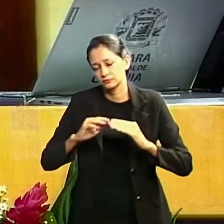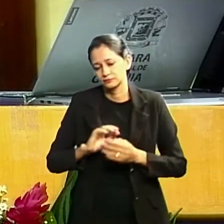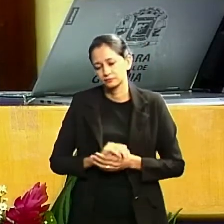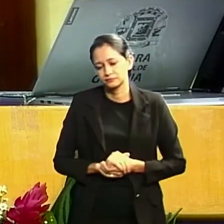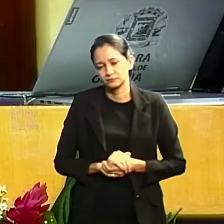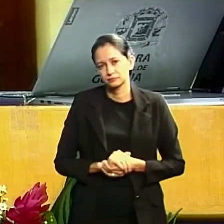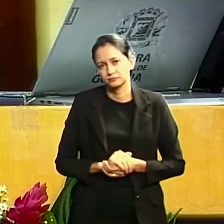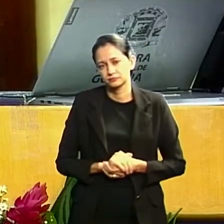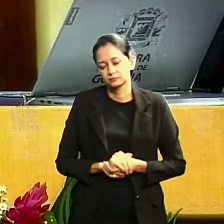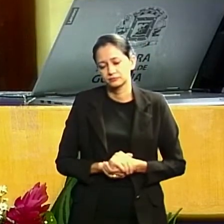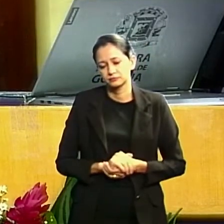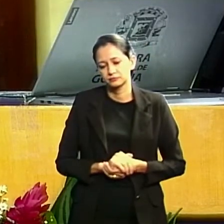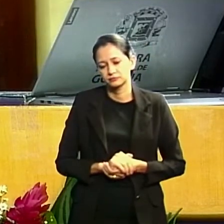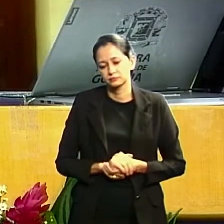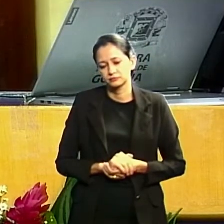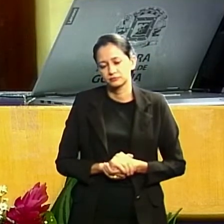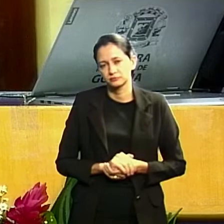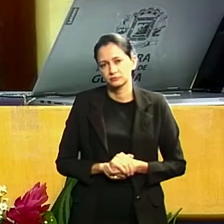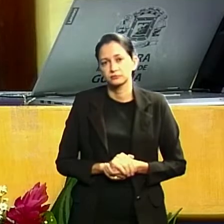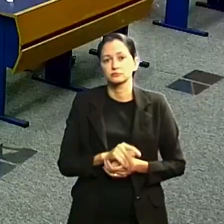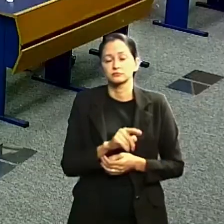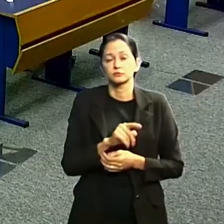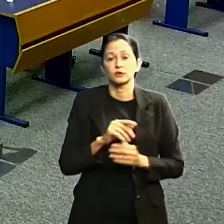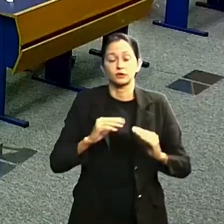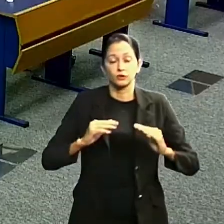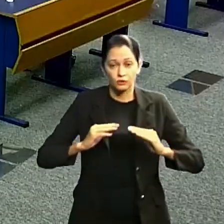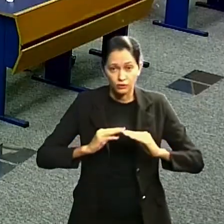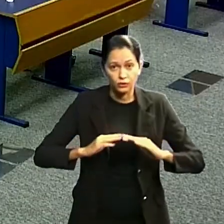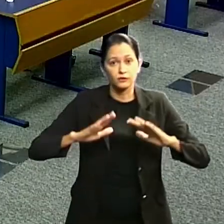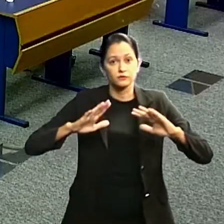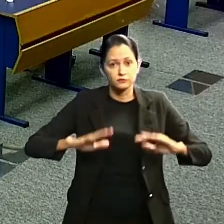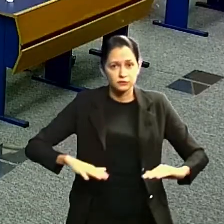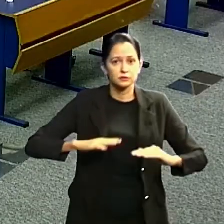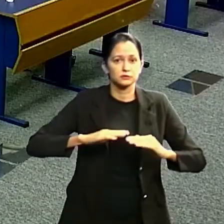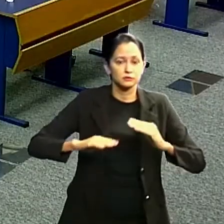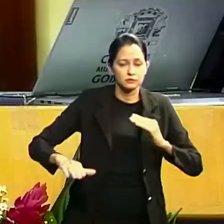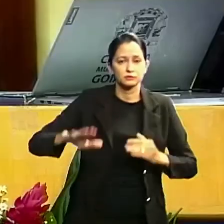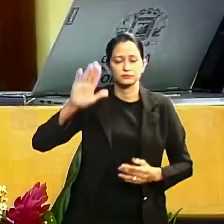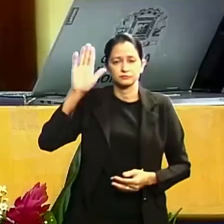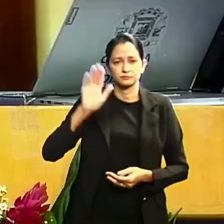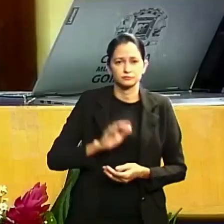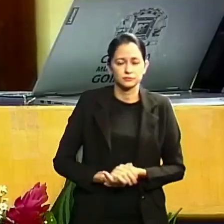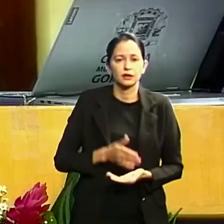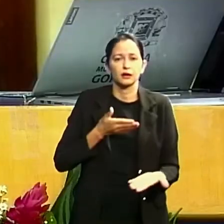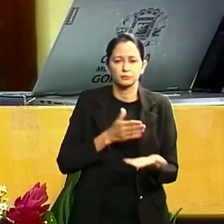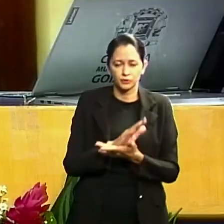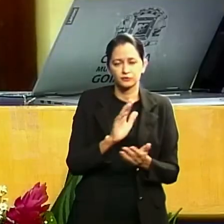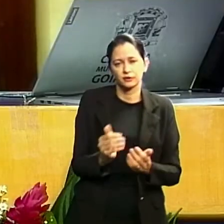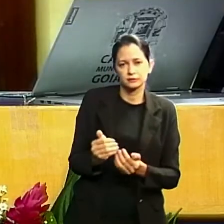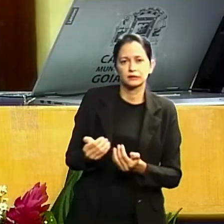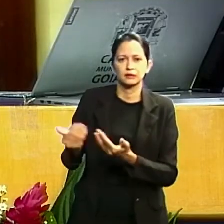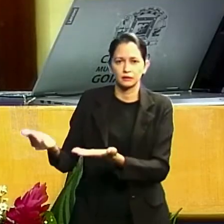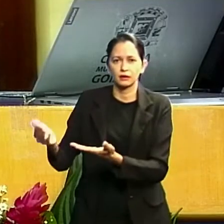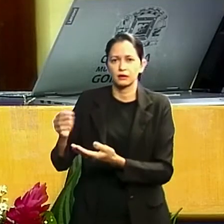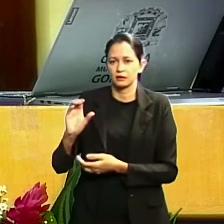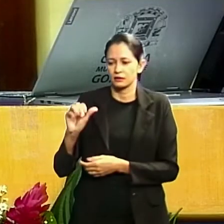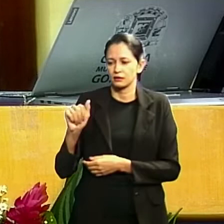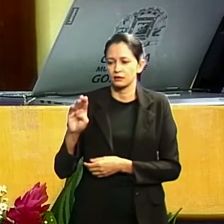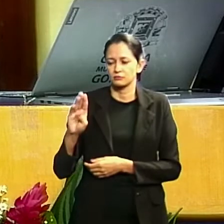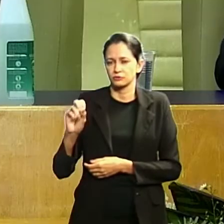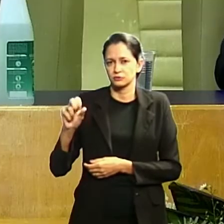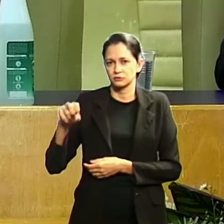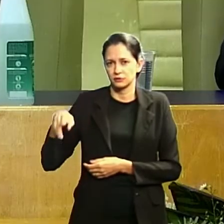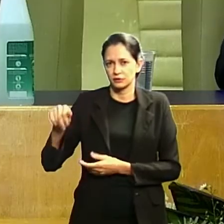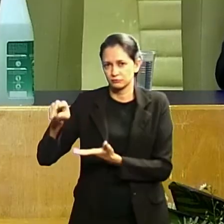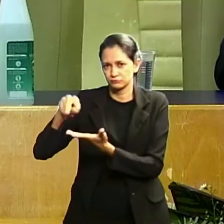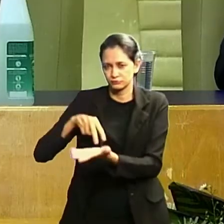vereador Marlon. Em votação, favorável, permaneça como estão, contrário, se manifesta. Aprovado vistas do projeto ao vereador Cabo Sena.